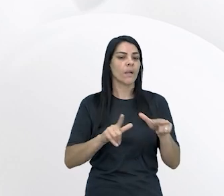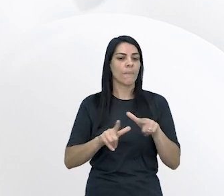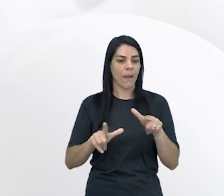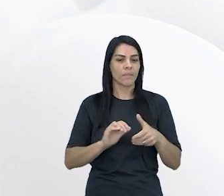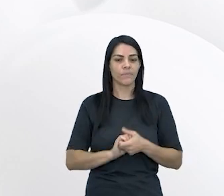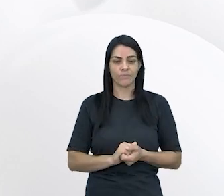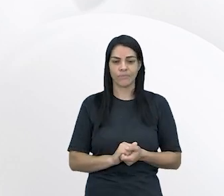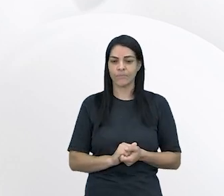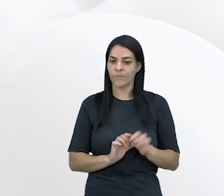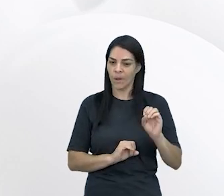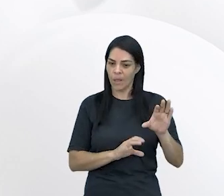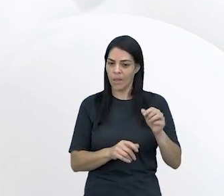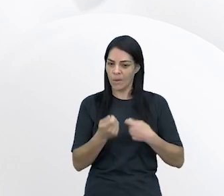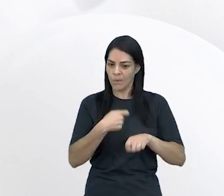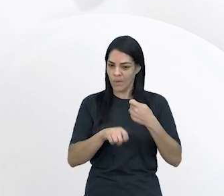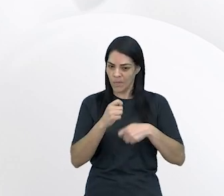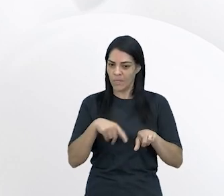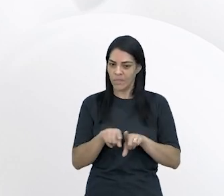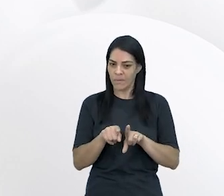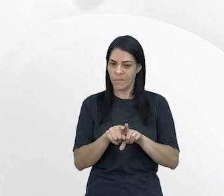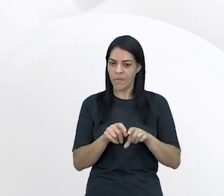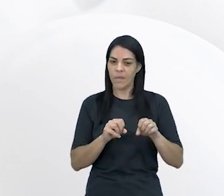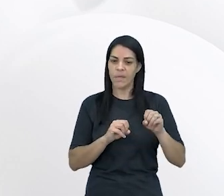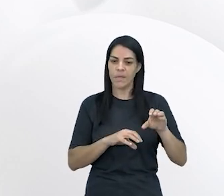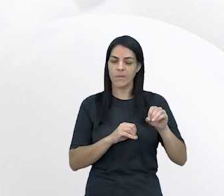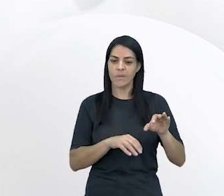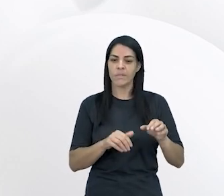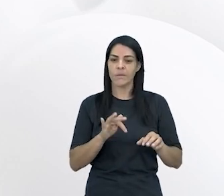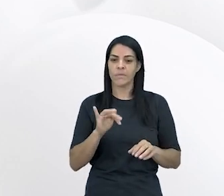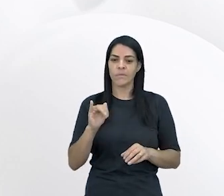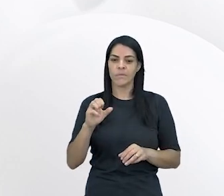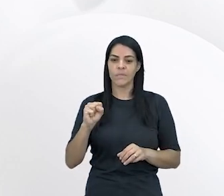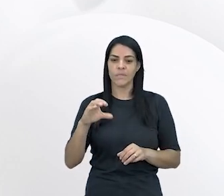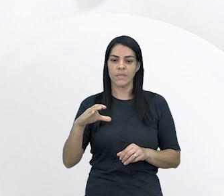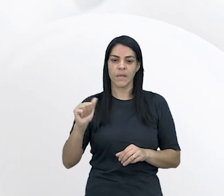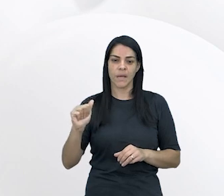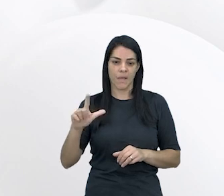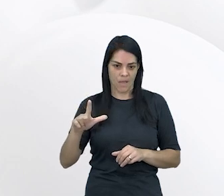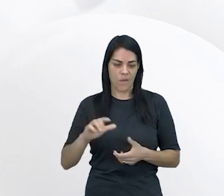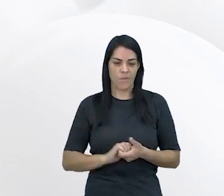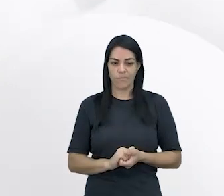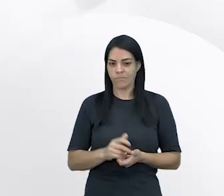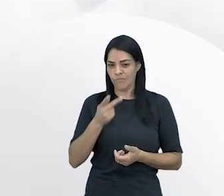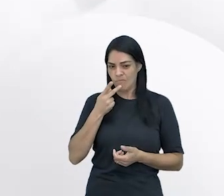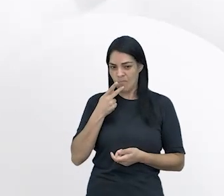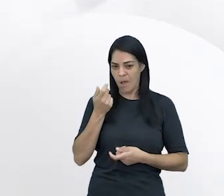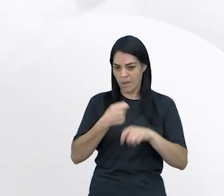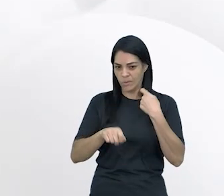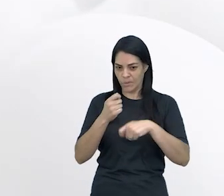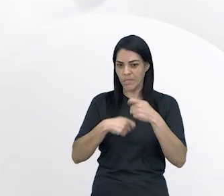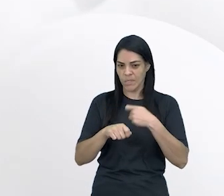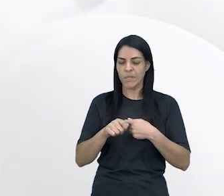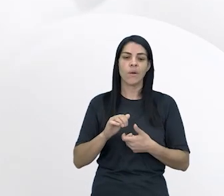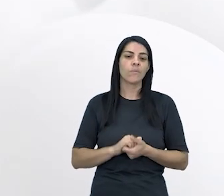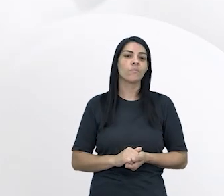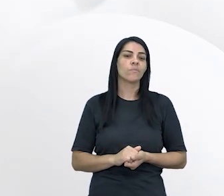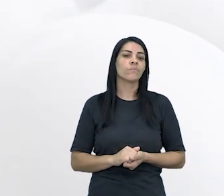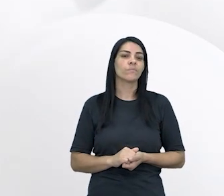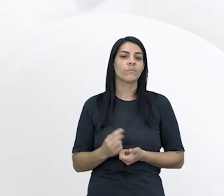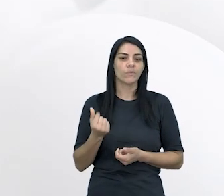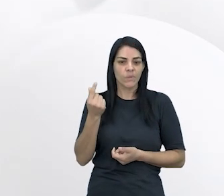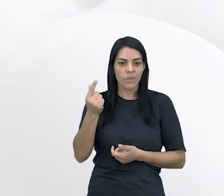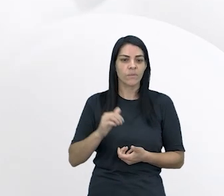né? Educação financeira e educação fiscal. Mas nós vamos falar de educação financeira, né? Muito interessante essa temática, né?